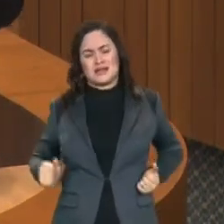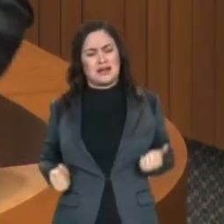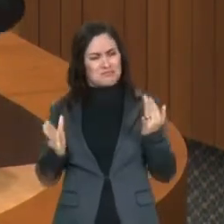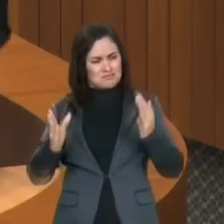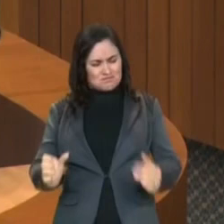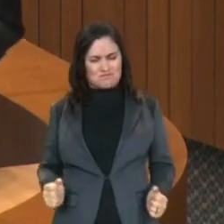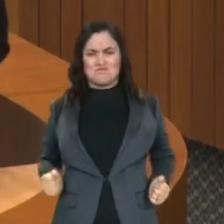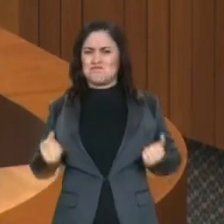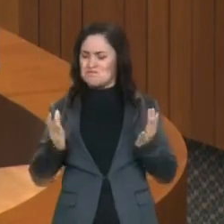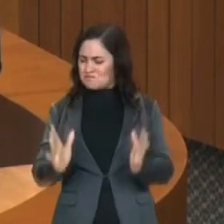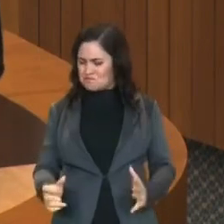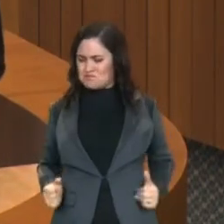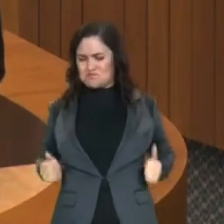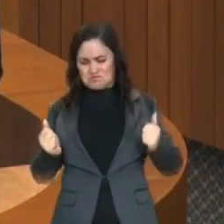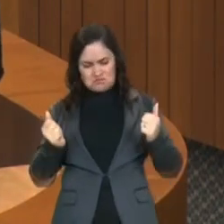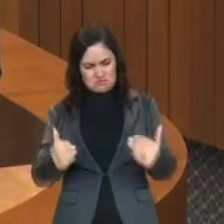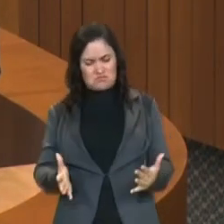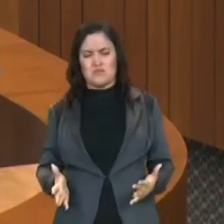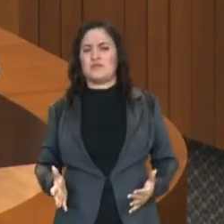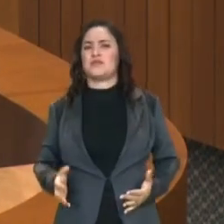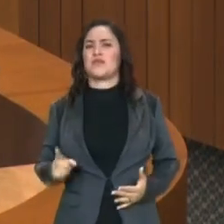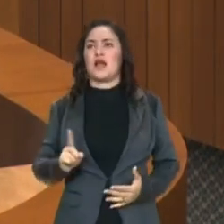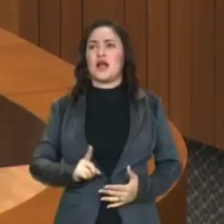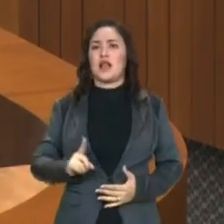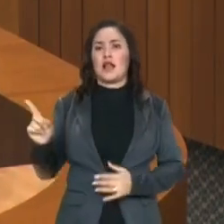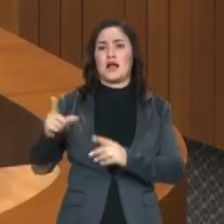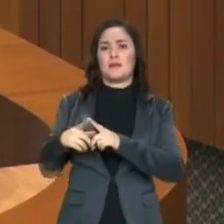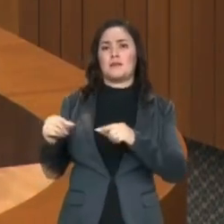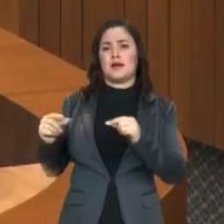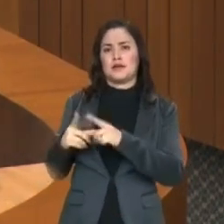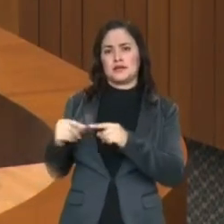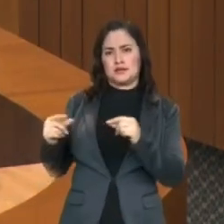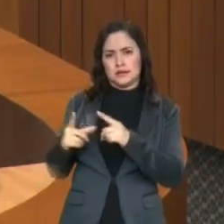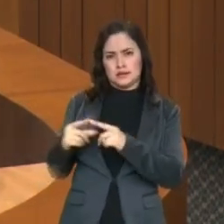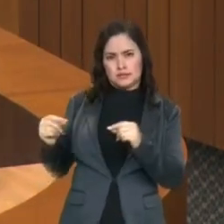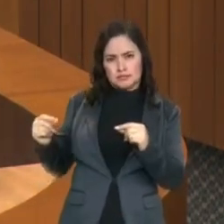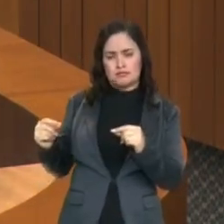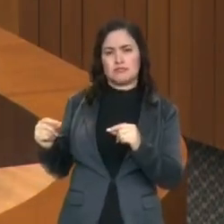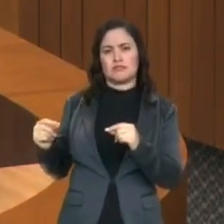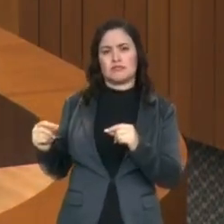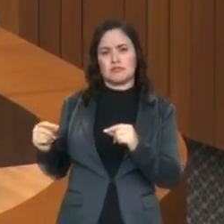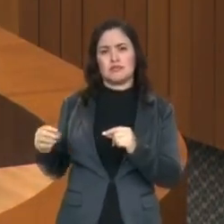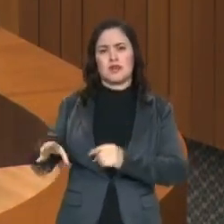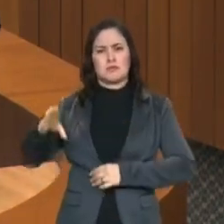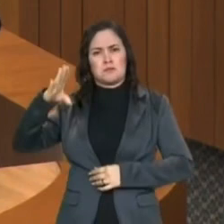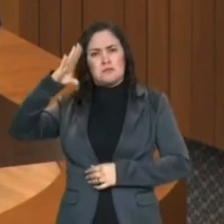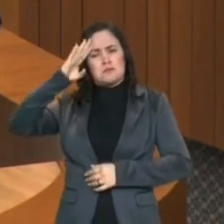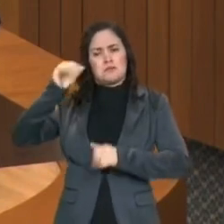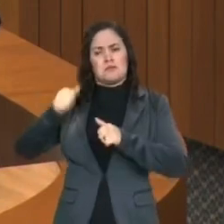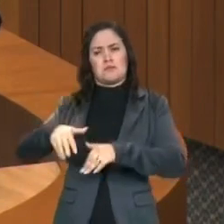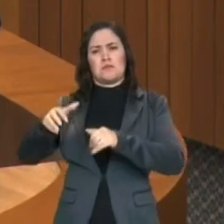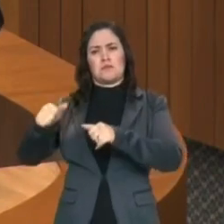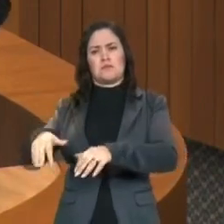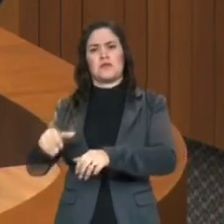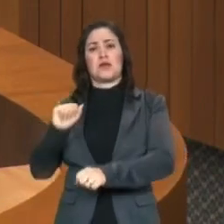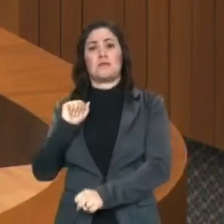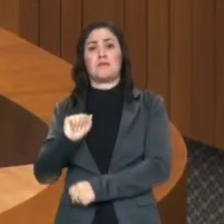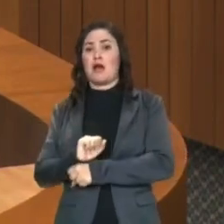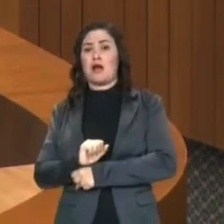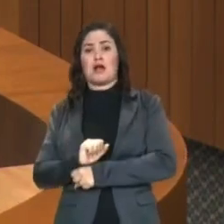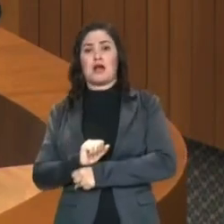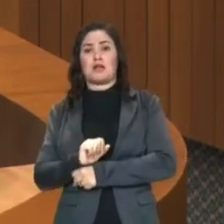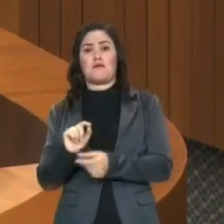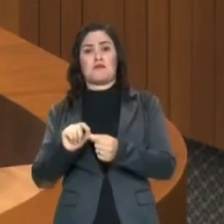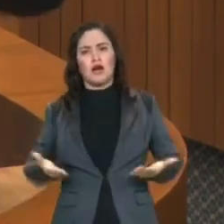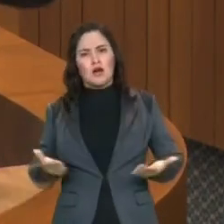Mais de 10 milhões. E as tropas da Segurança Nacional estavam paradas dentro do Ministério da Justiça. E